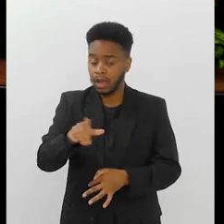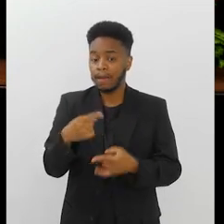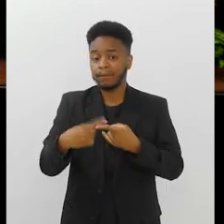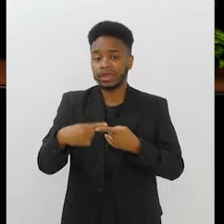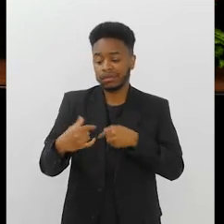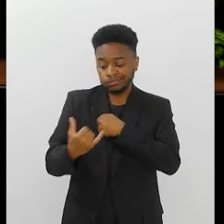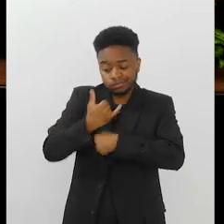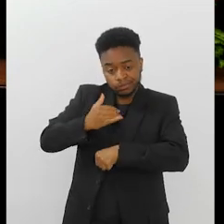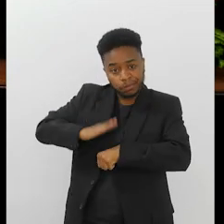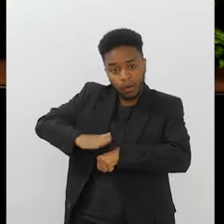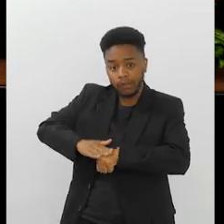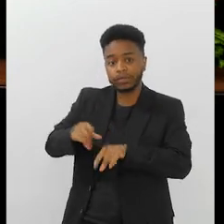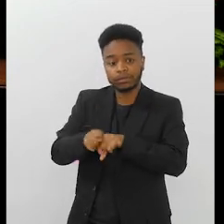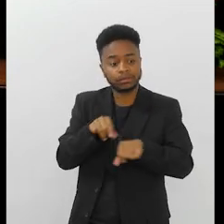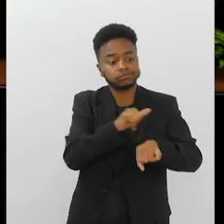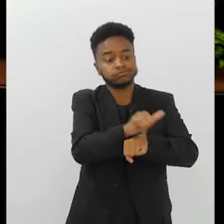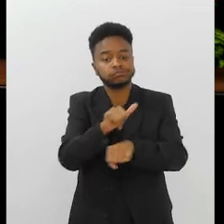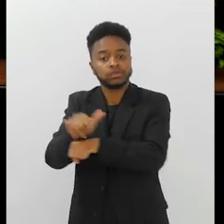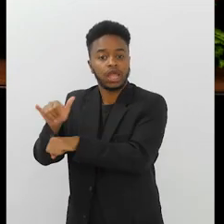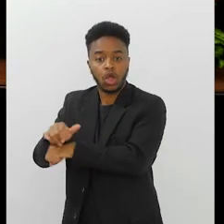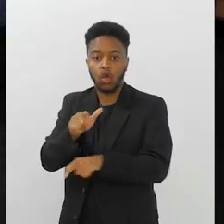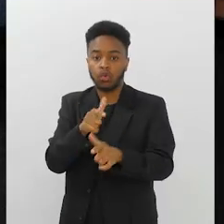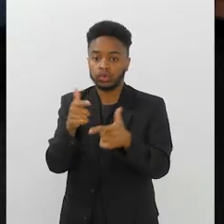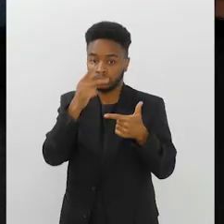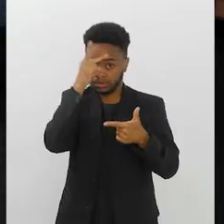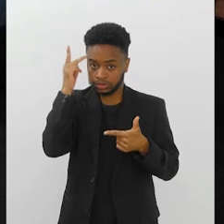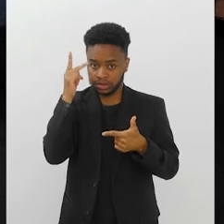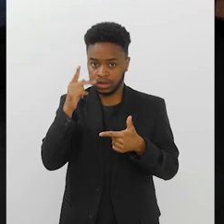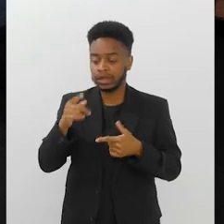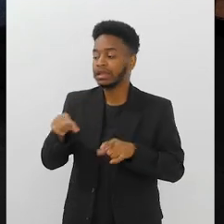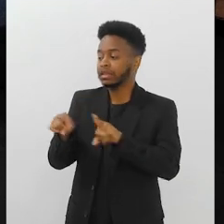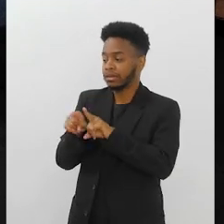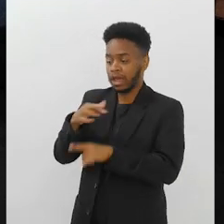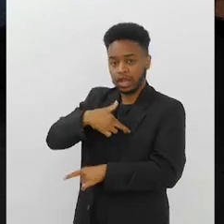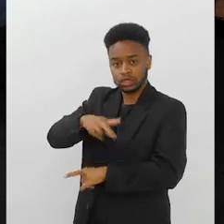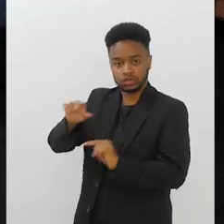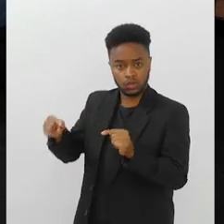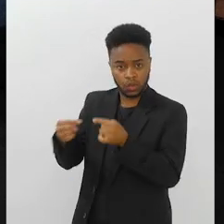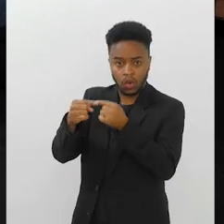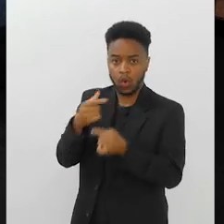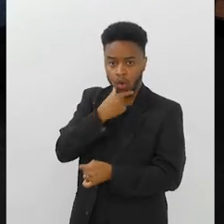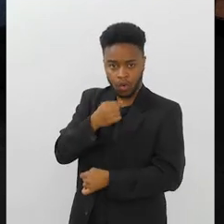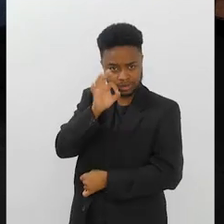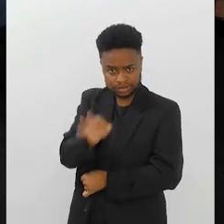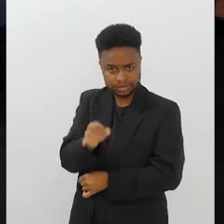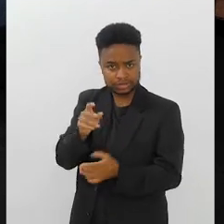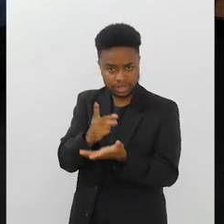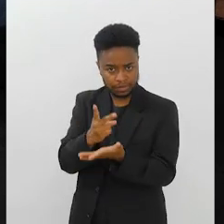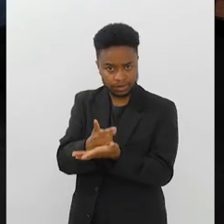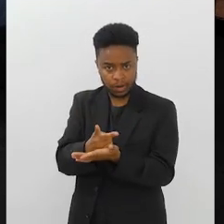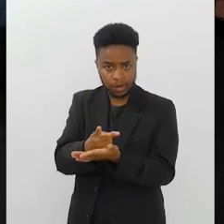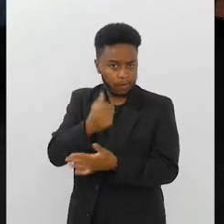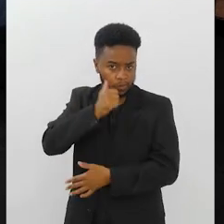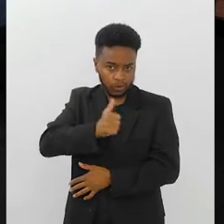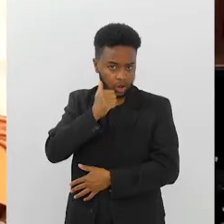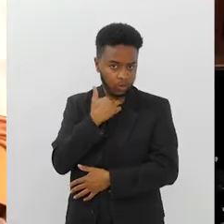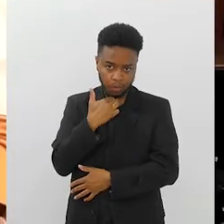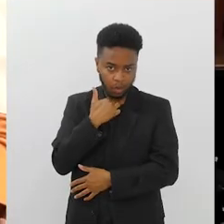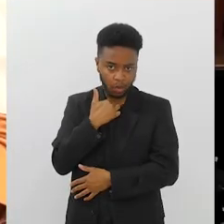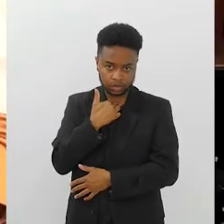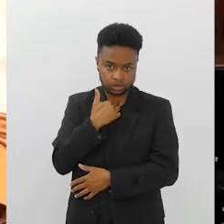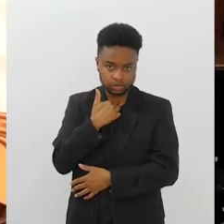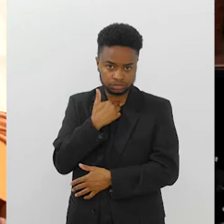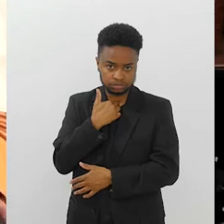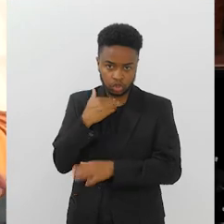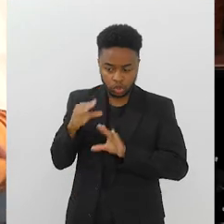enganando e vai passar a enganar os demais e ela é patriarcal é sempre patriarcal as mulheres